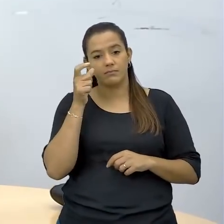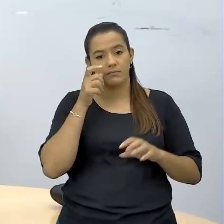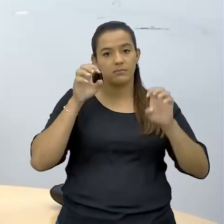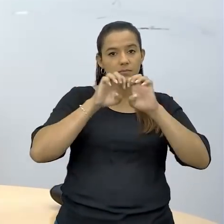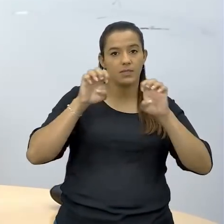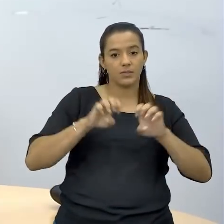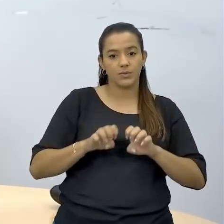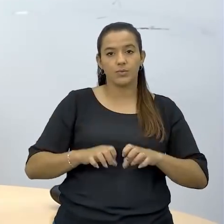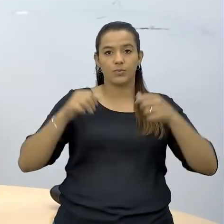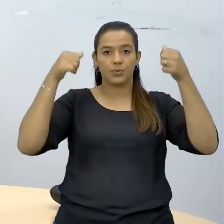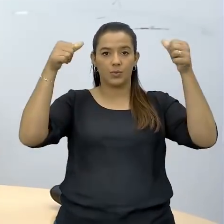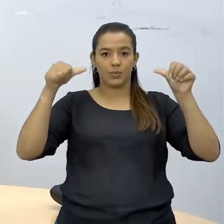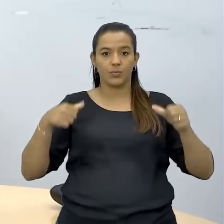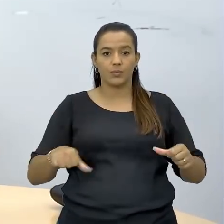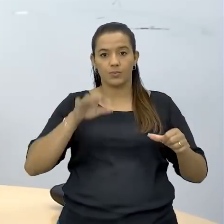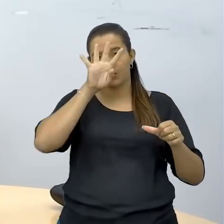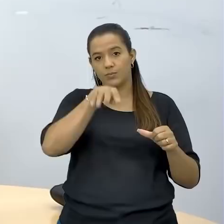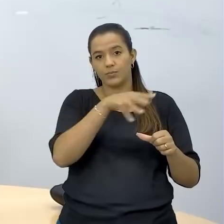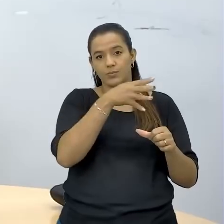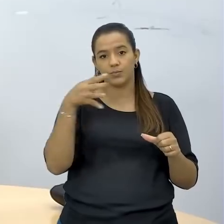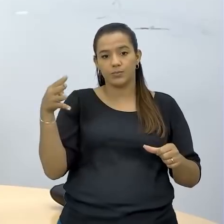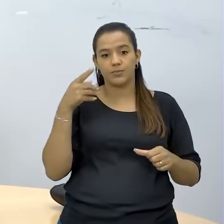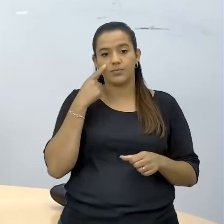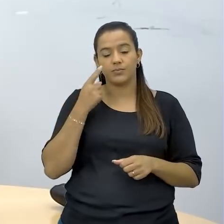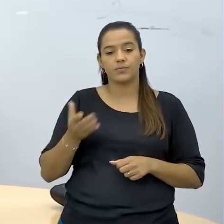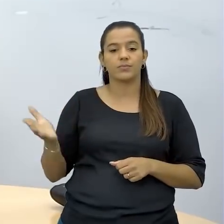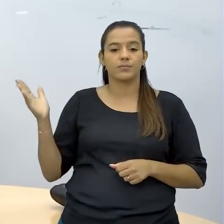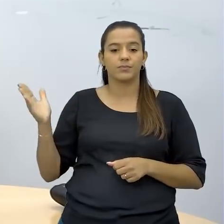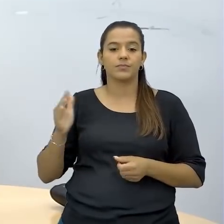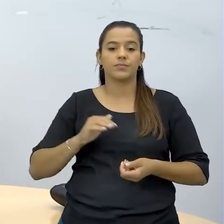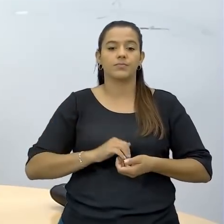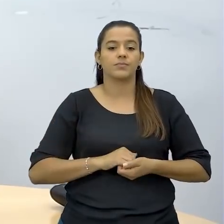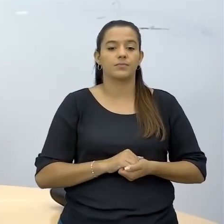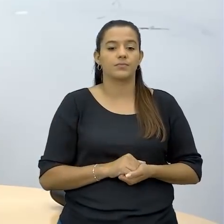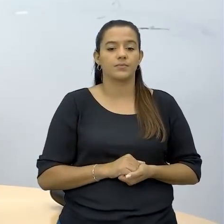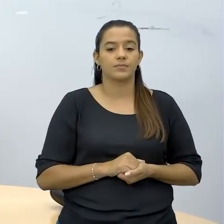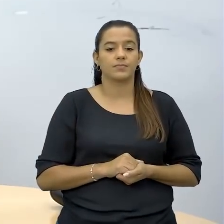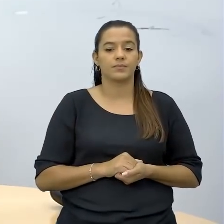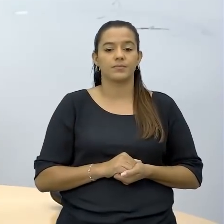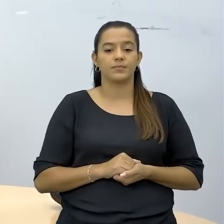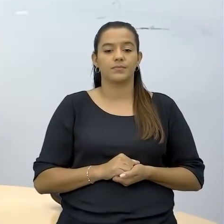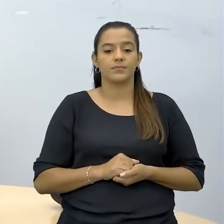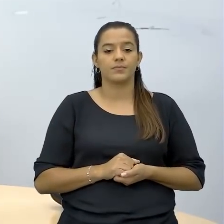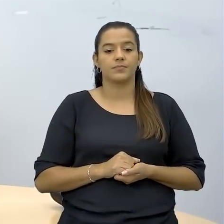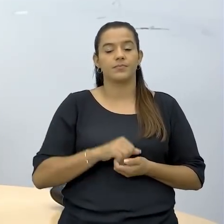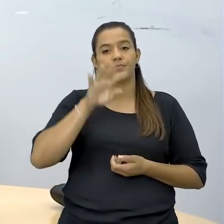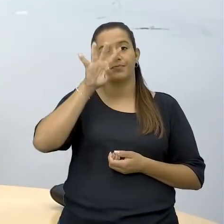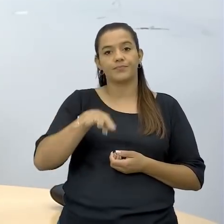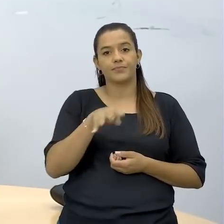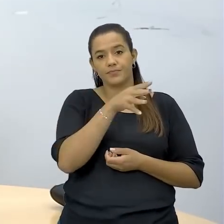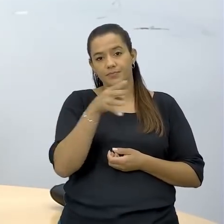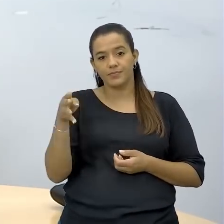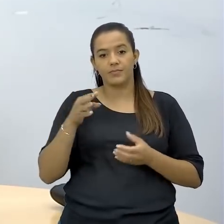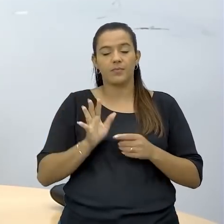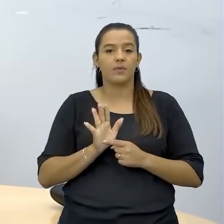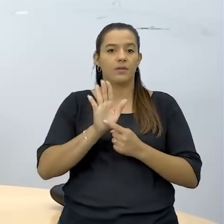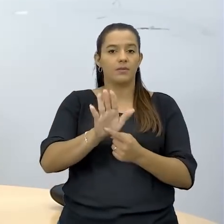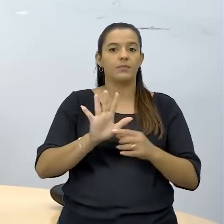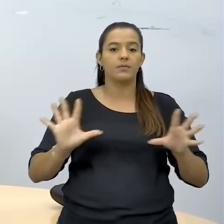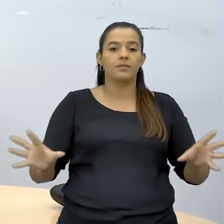quadro integrador. Se vocês olharem aqui no próximo slide, o quadro integrador, ele apresenta um resumo das práticas de